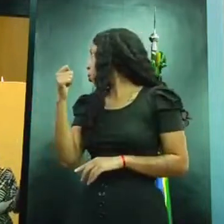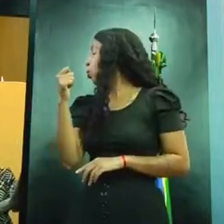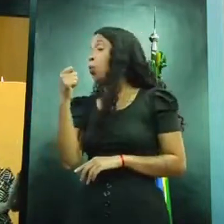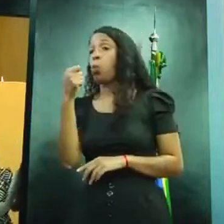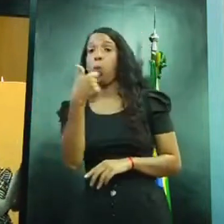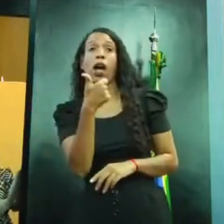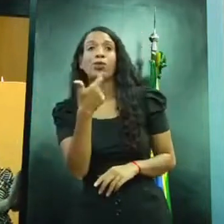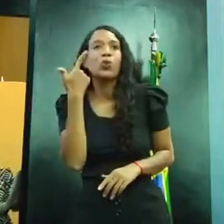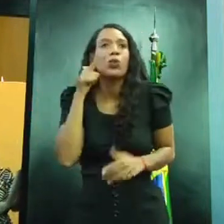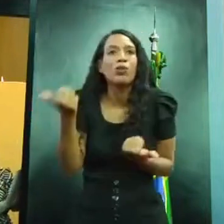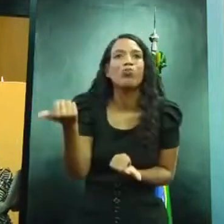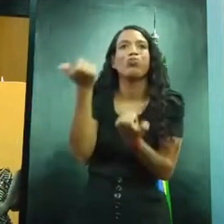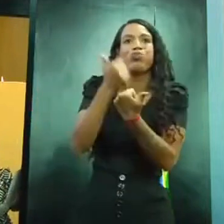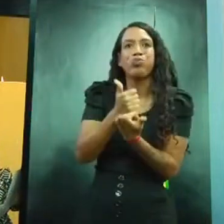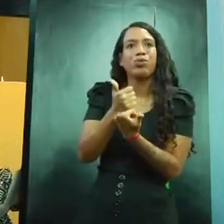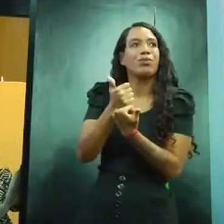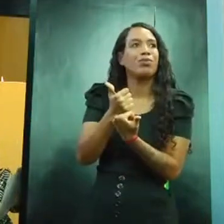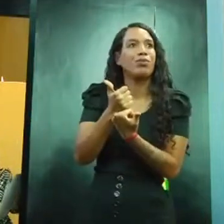toma posse.